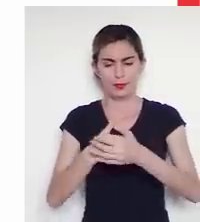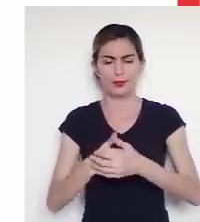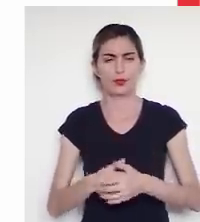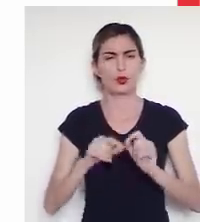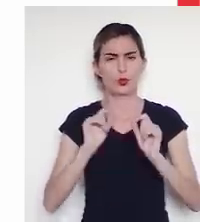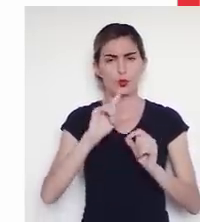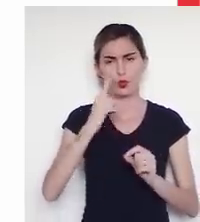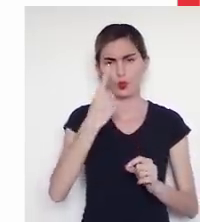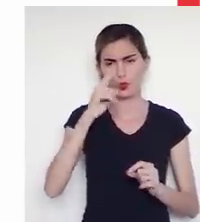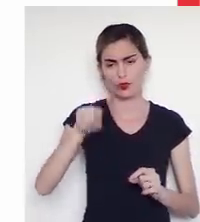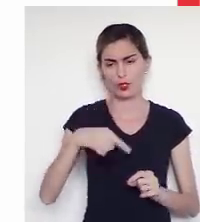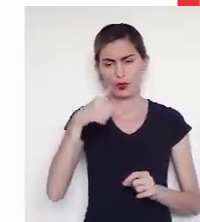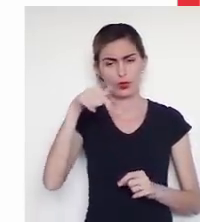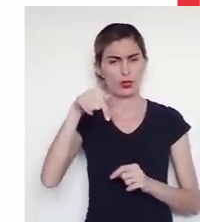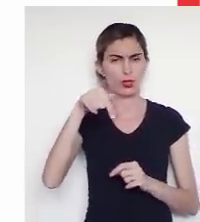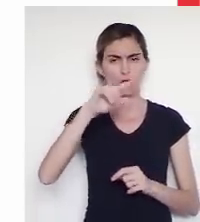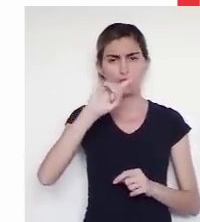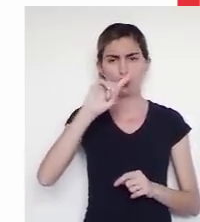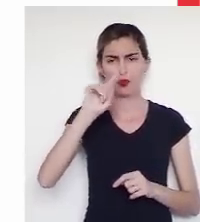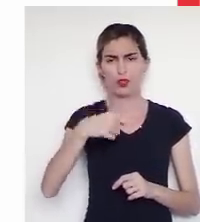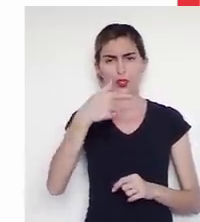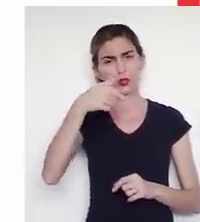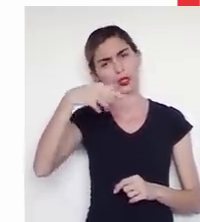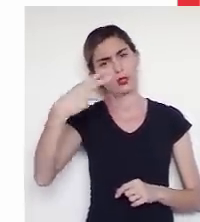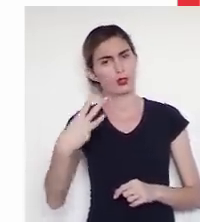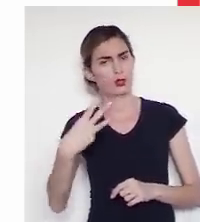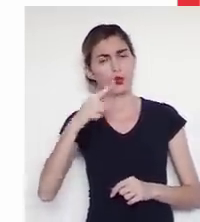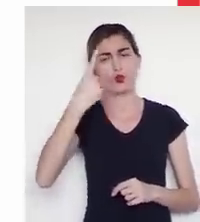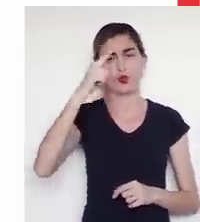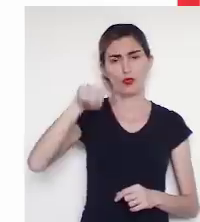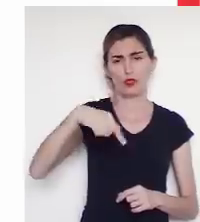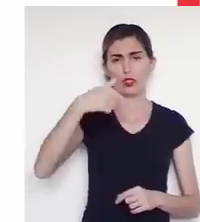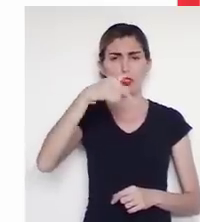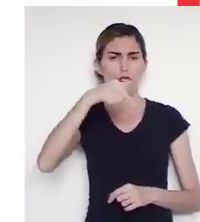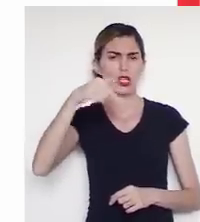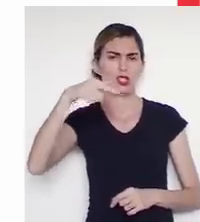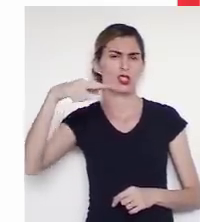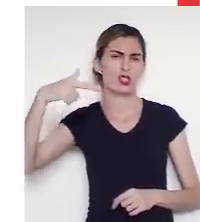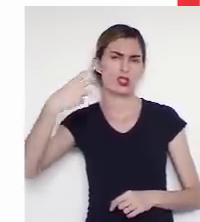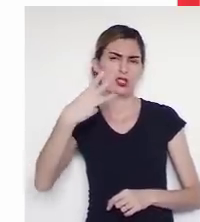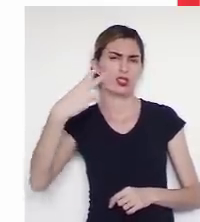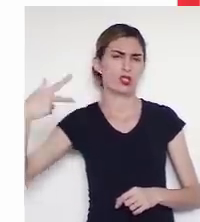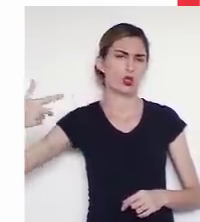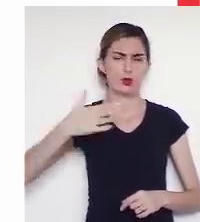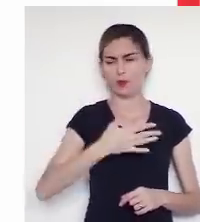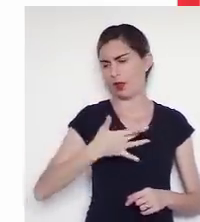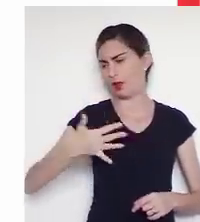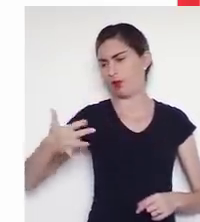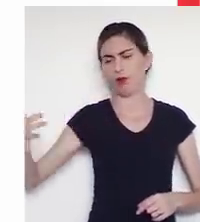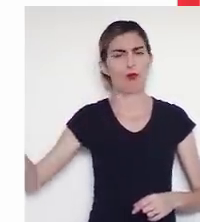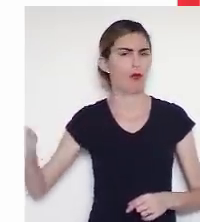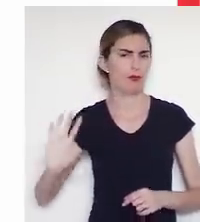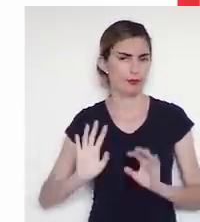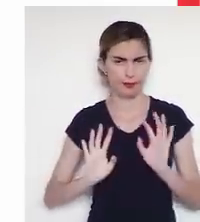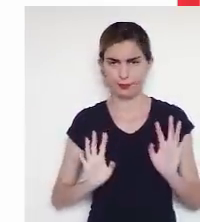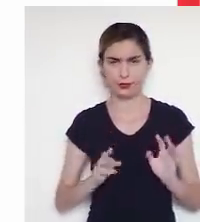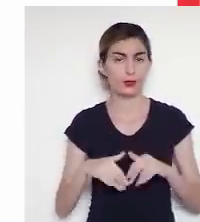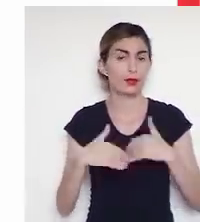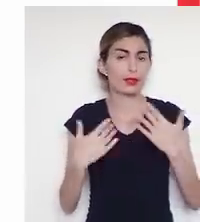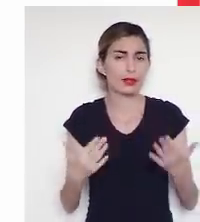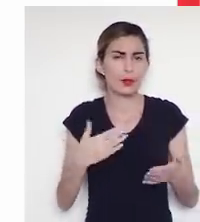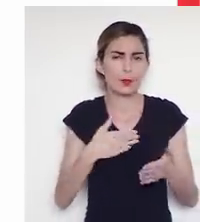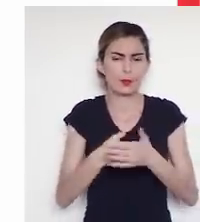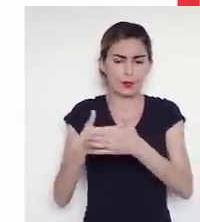aproximação 1,7, 1,73, 1,732 e assim vai. Então, nós